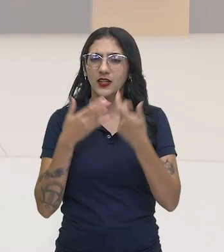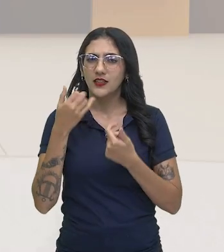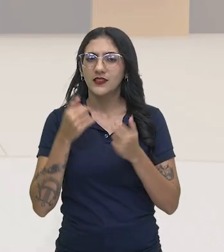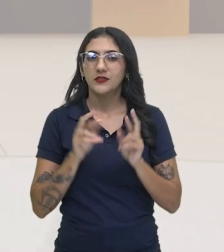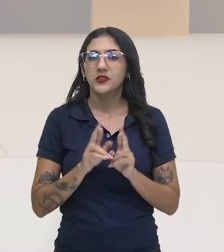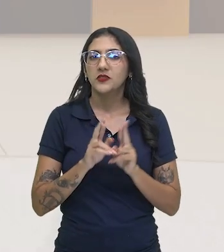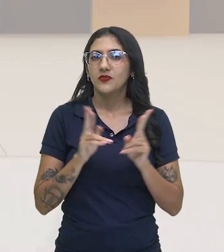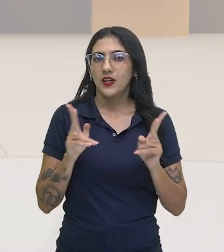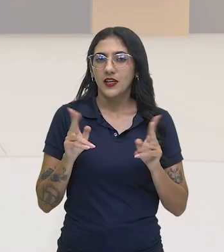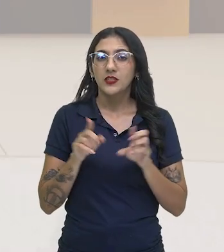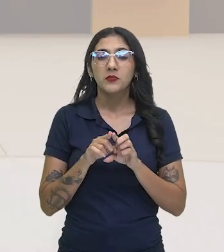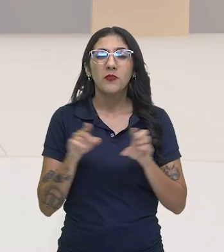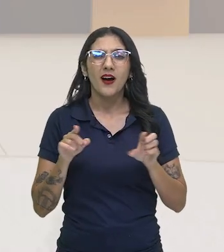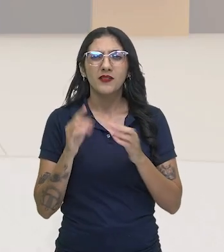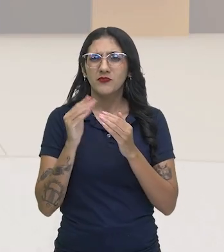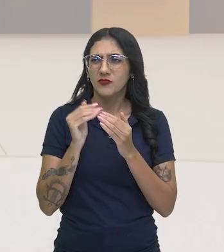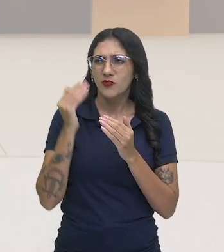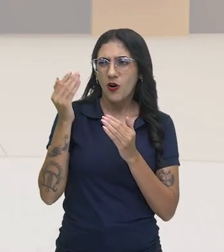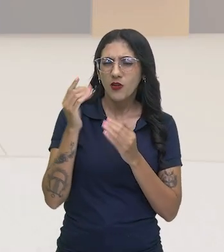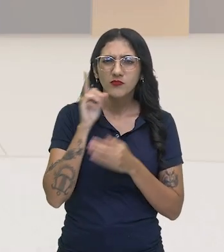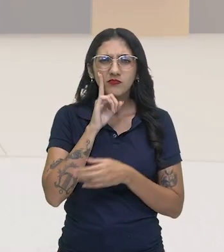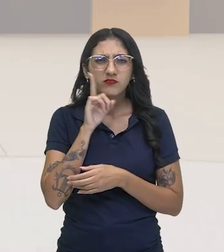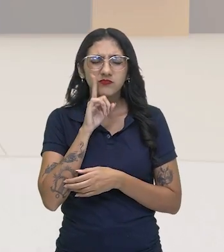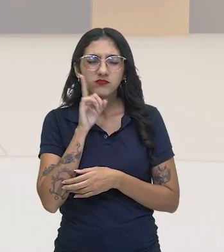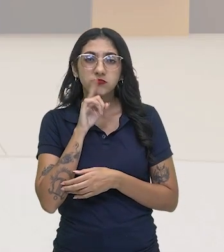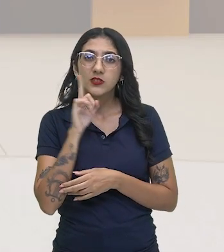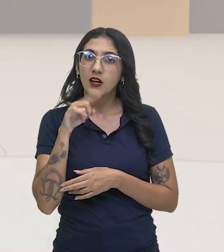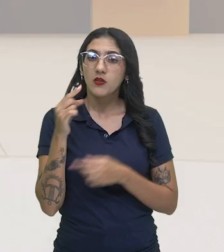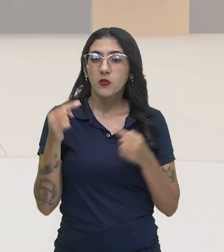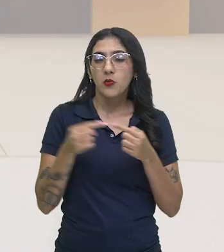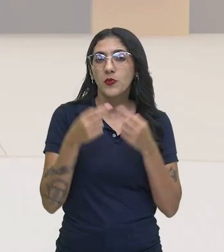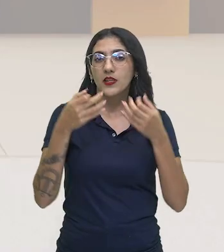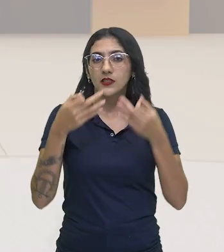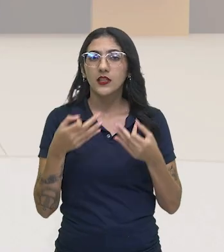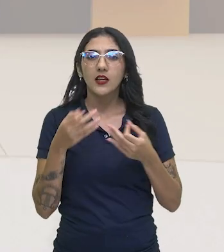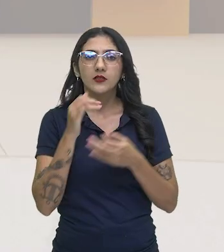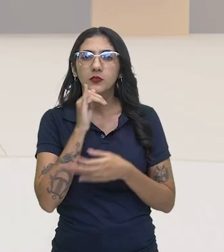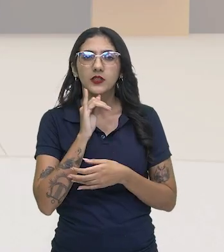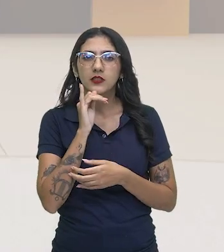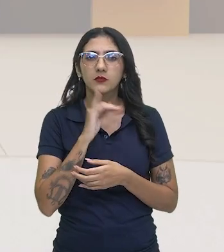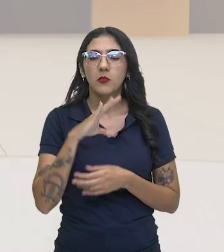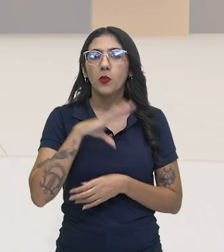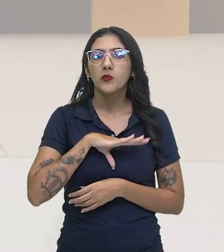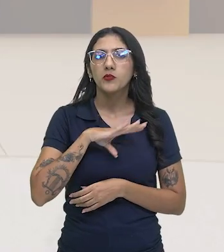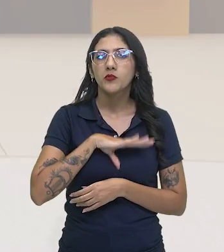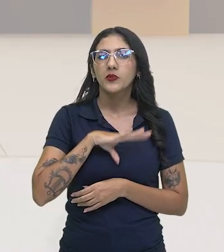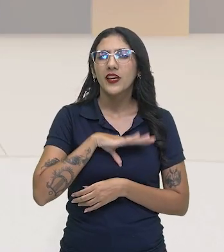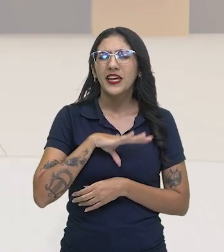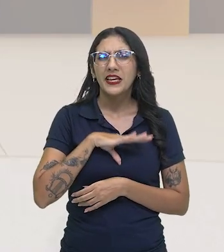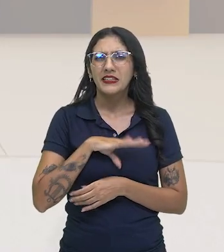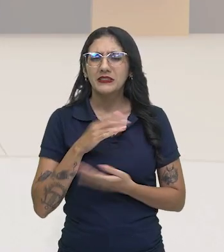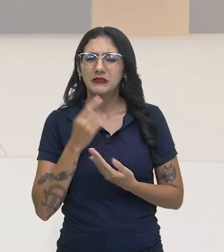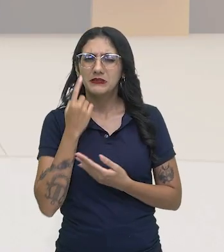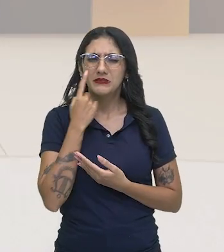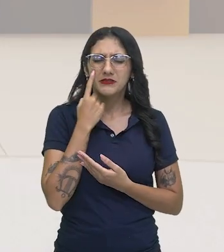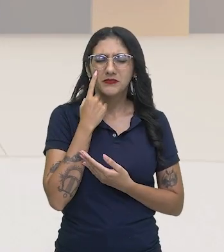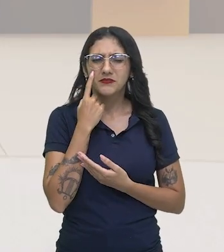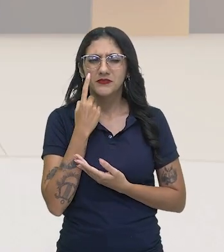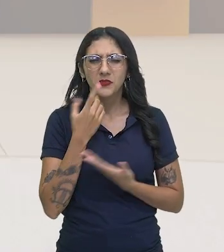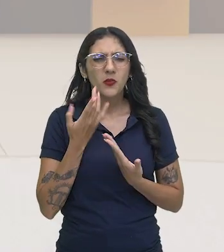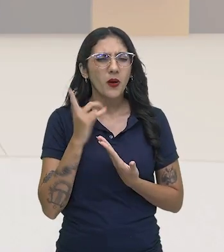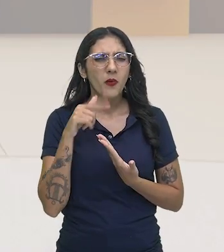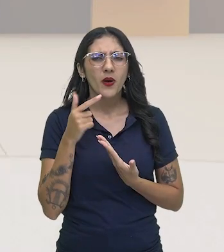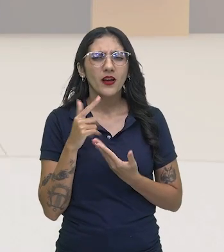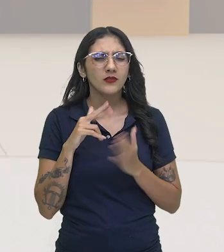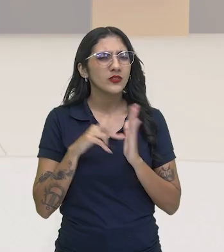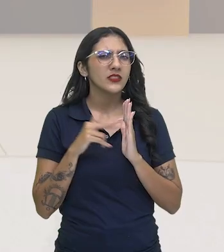isso, para o estrangeiro, vai fazer muito mais sentido falando inglês do que eu chegar lá e falar português. Ele vai ficar assim, mas tá, o que isso significa